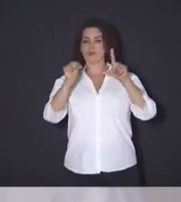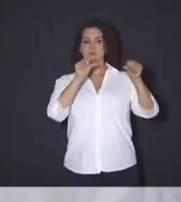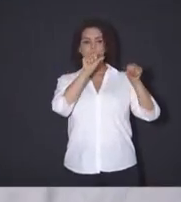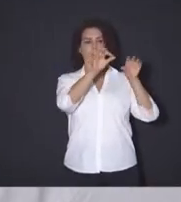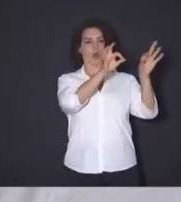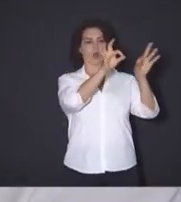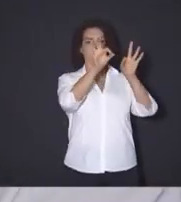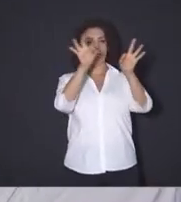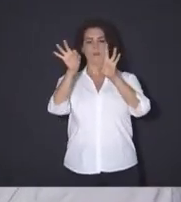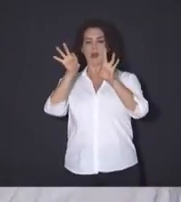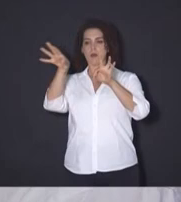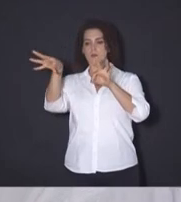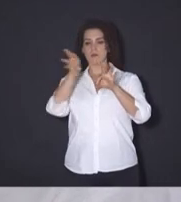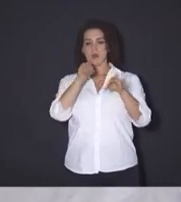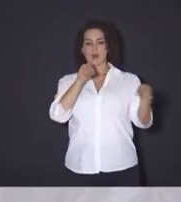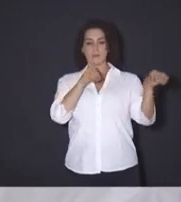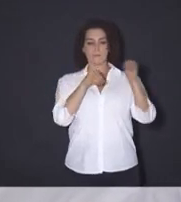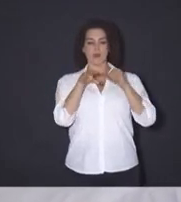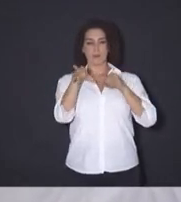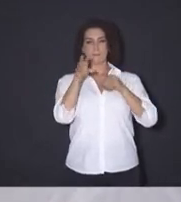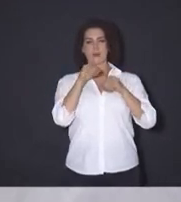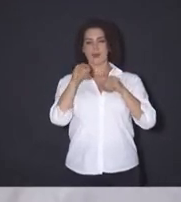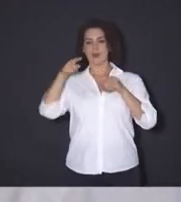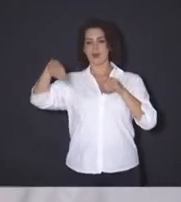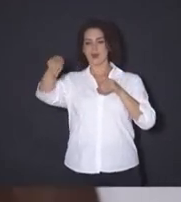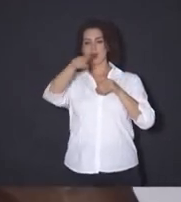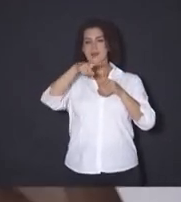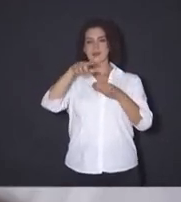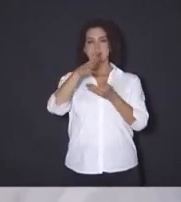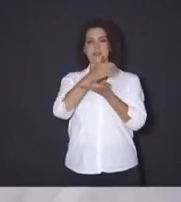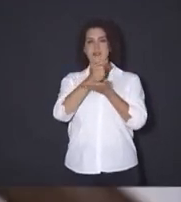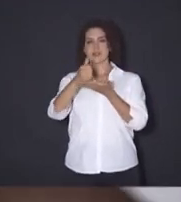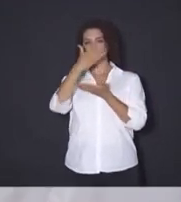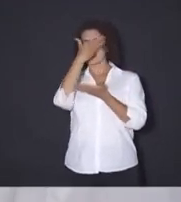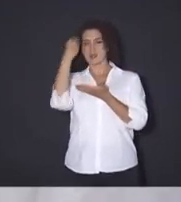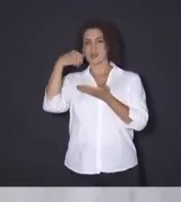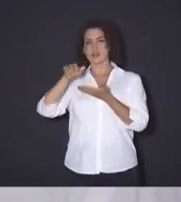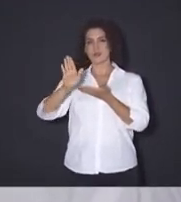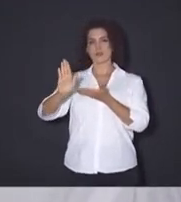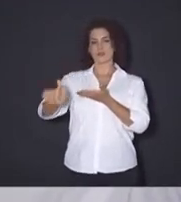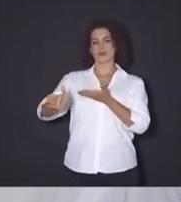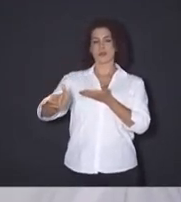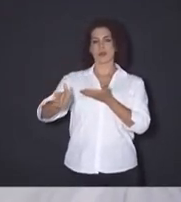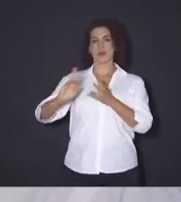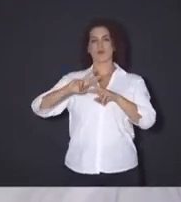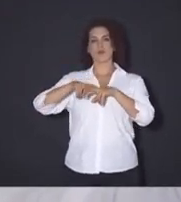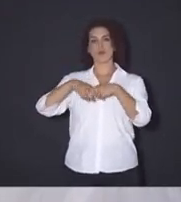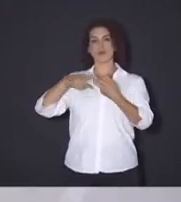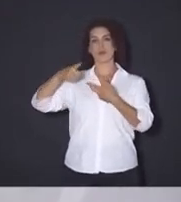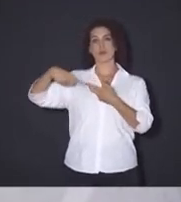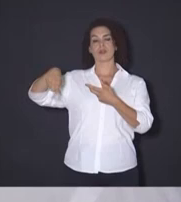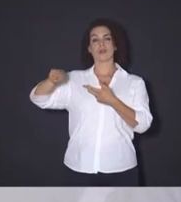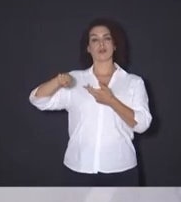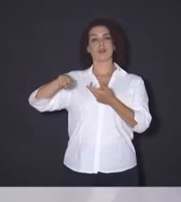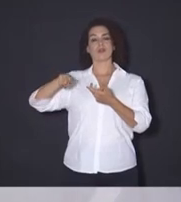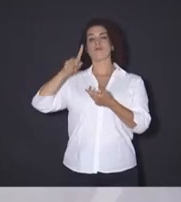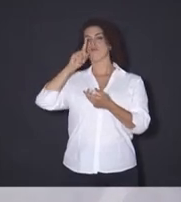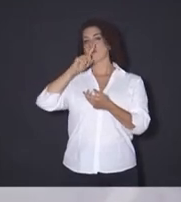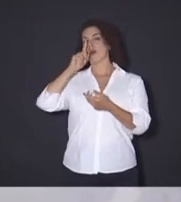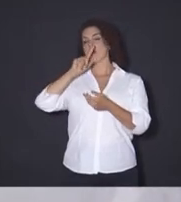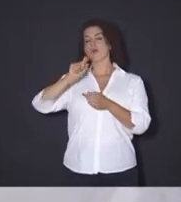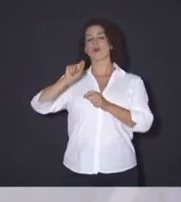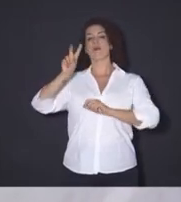organizações foi deixando para trás porque elas terminaram com cai na armadilha de um carnaval